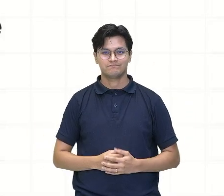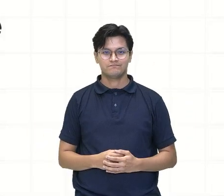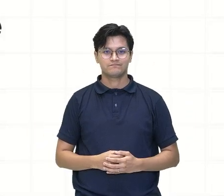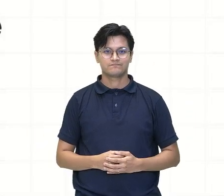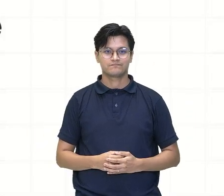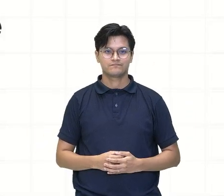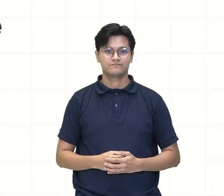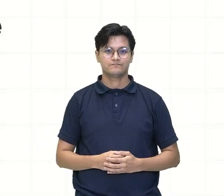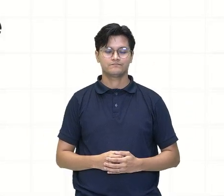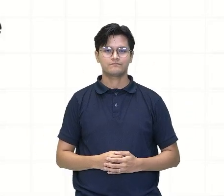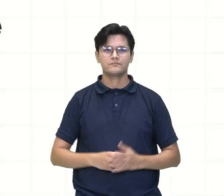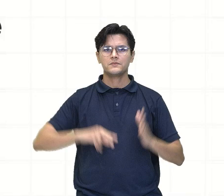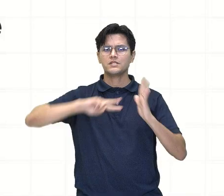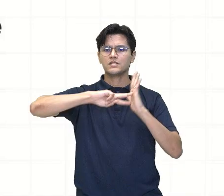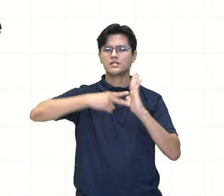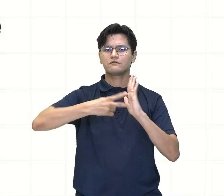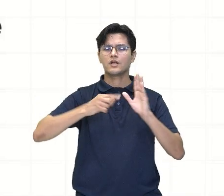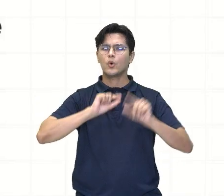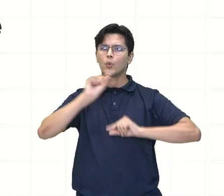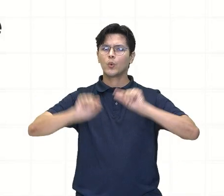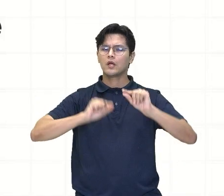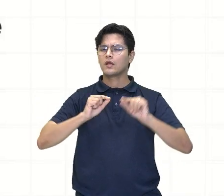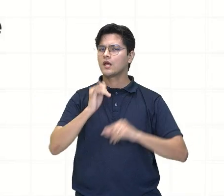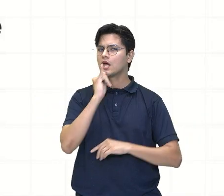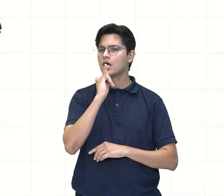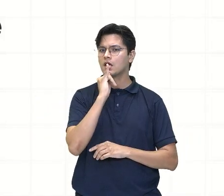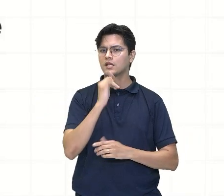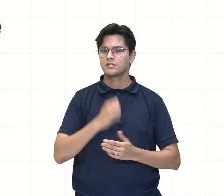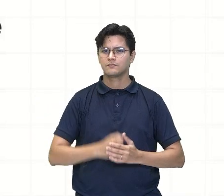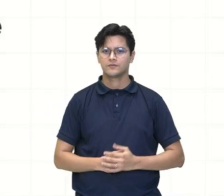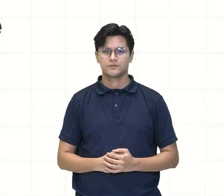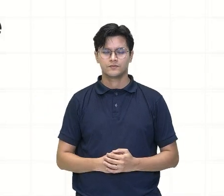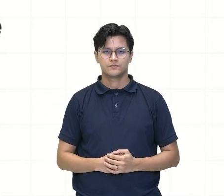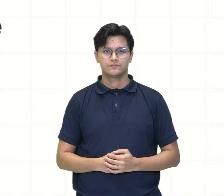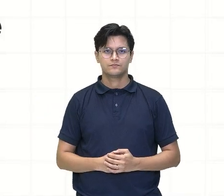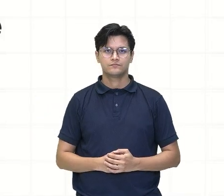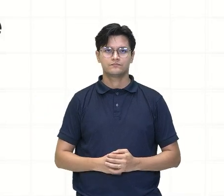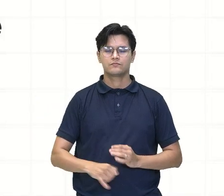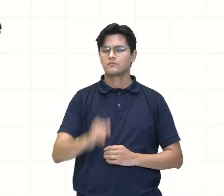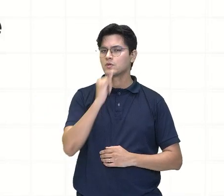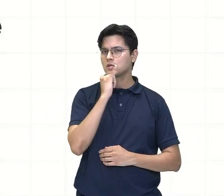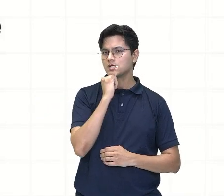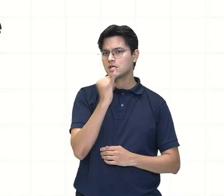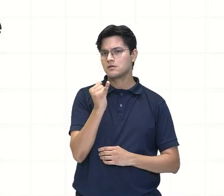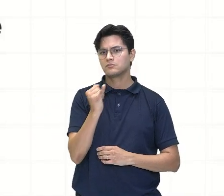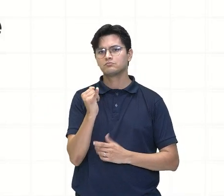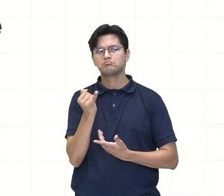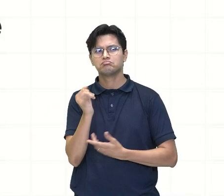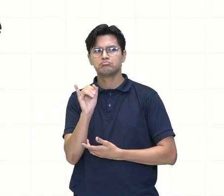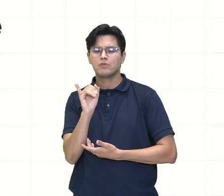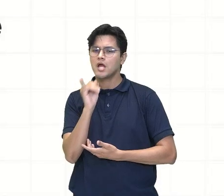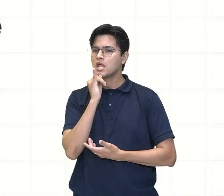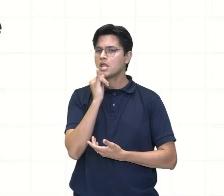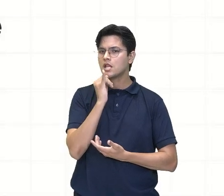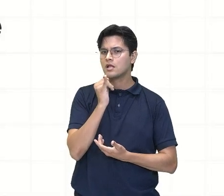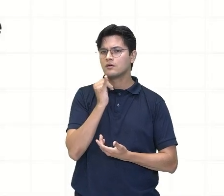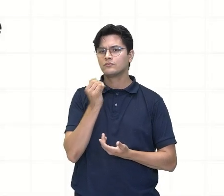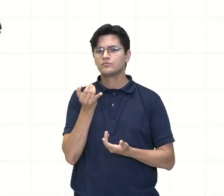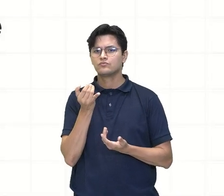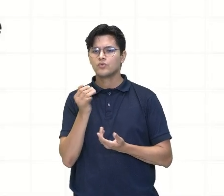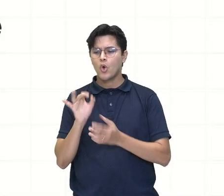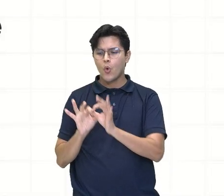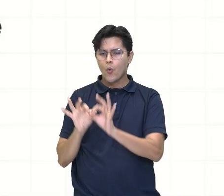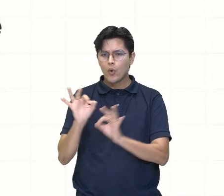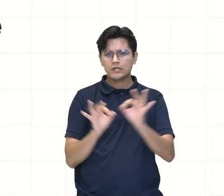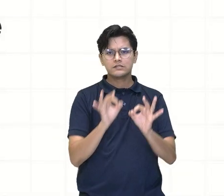possível. Ou seja, eu não posso pegar e falar, vou fazer assim, para ser mais fácil. Eu vou pegar e vou botar cada